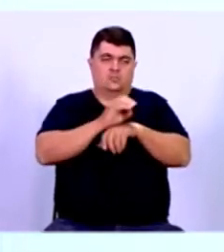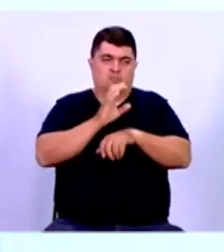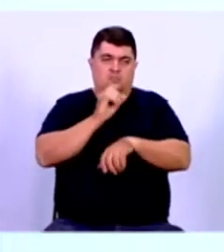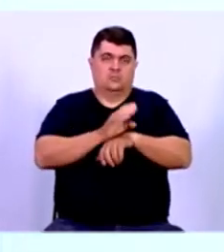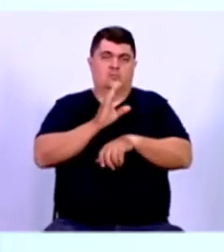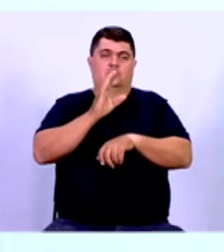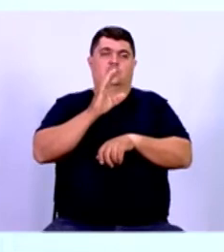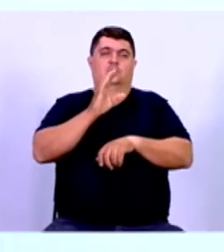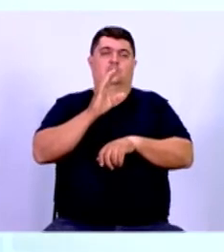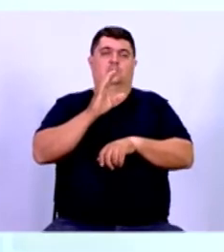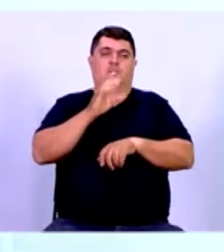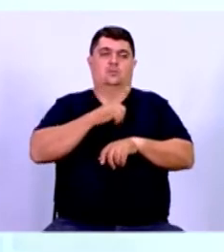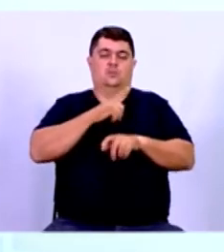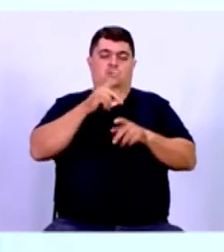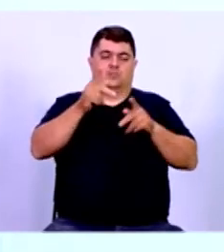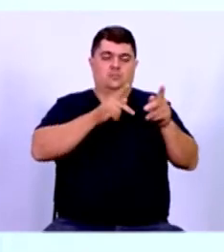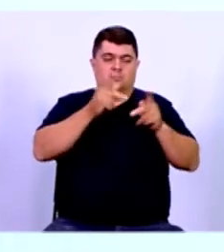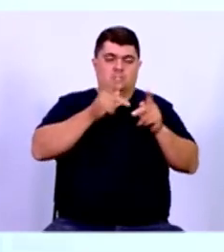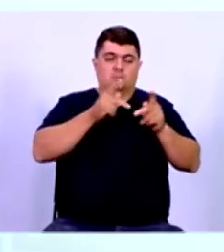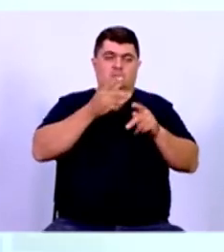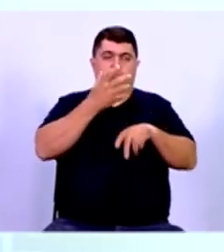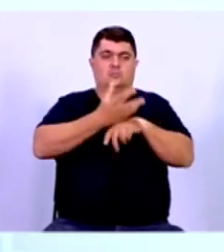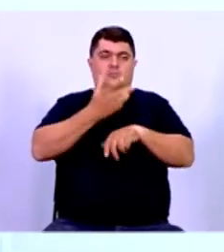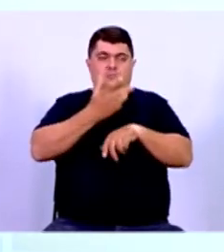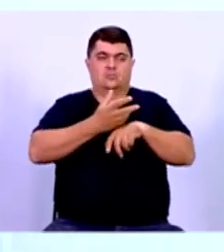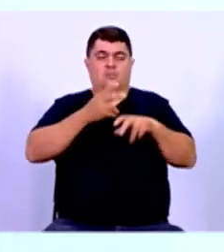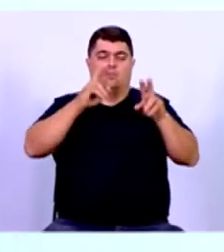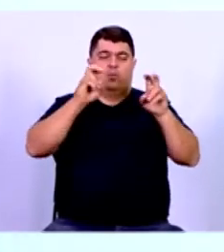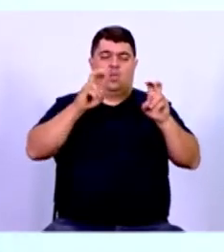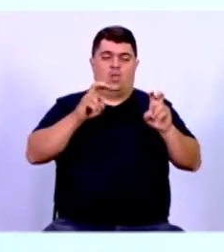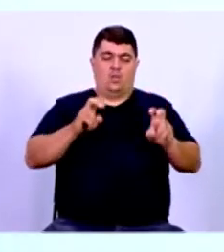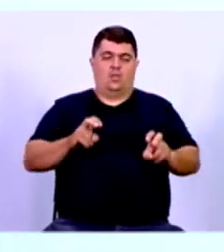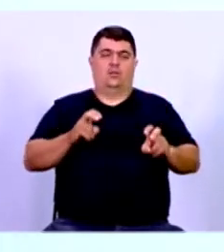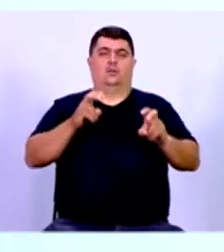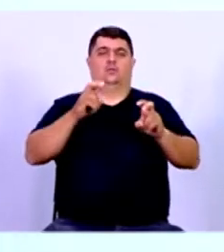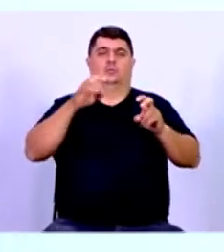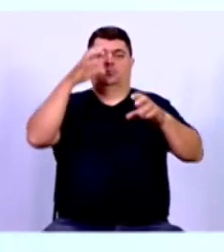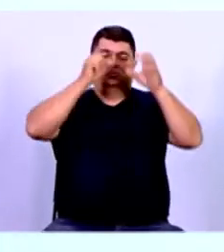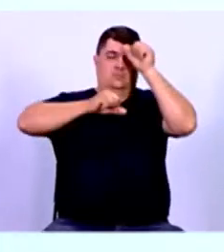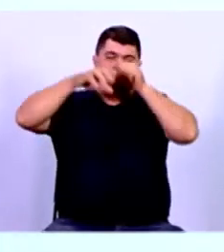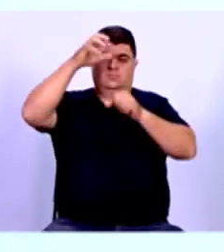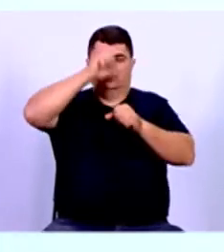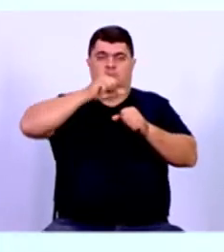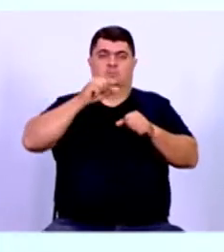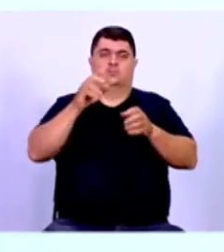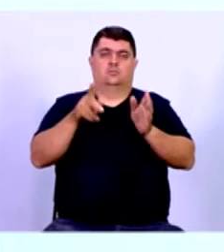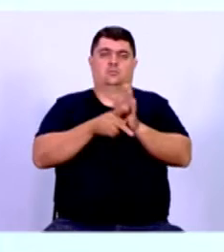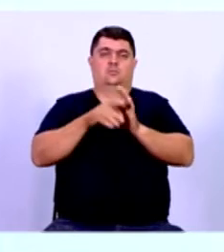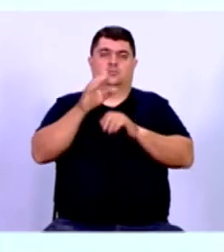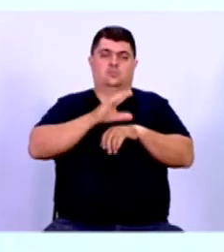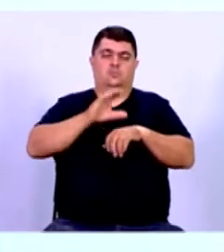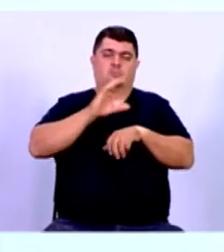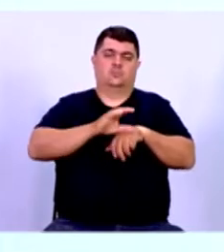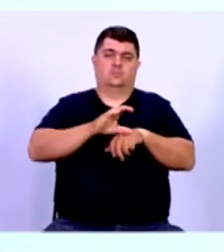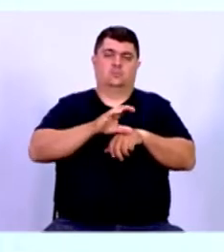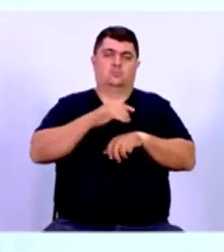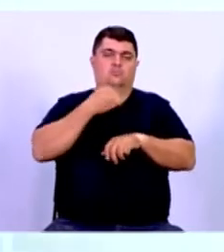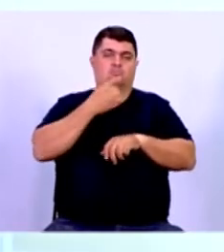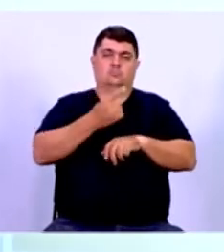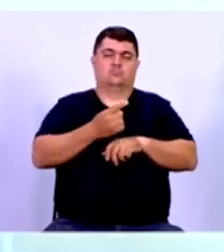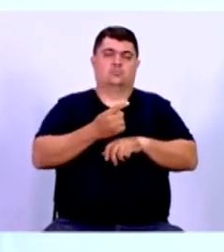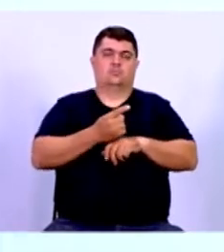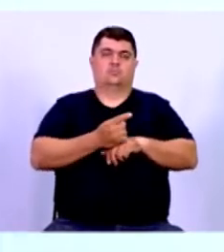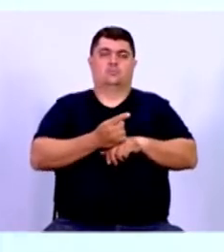procedimentos, aqueles conteúdos, aquelas competências e habilidades que você está desenvolvendo no seu curso. Então, de fato, ele não